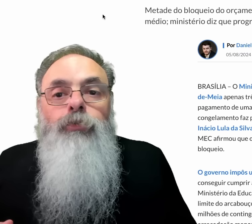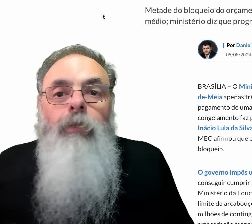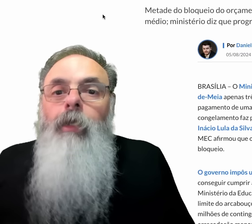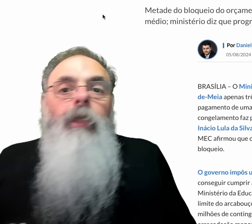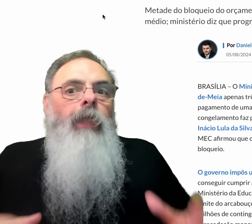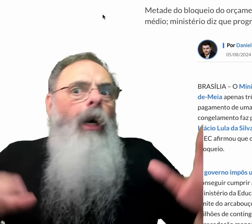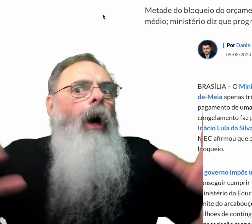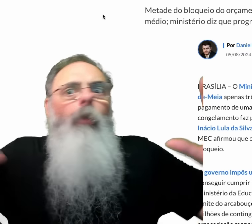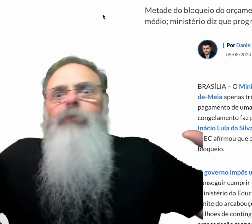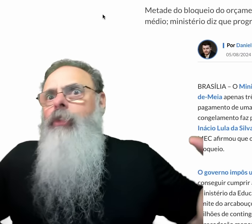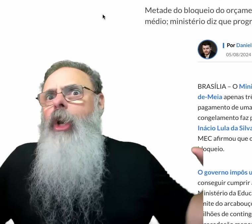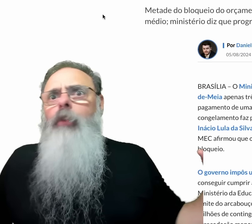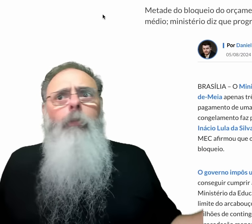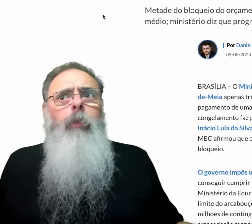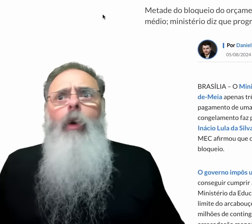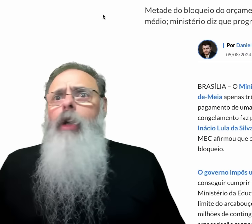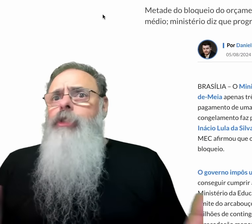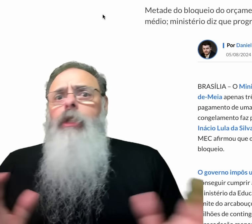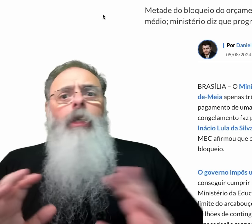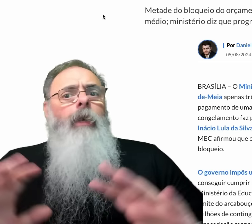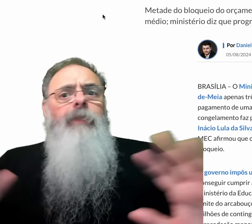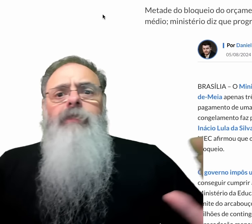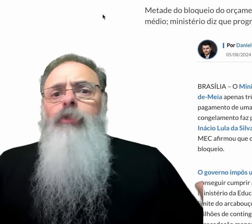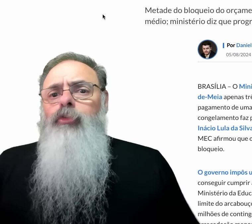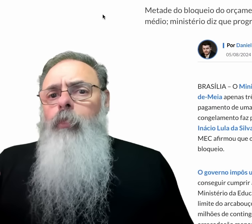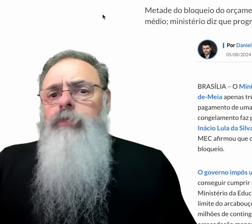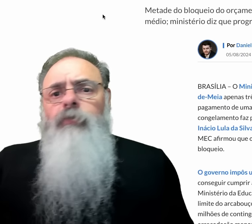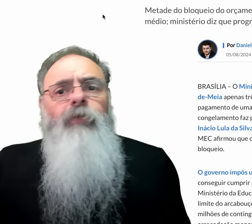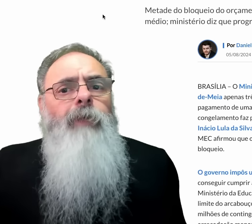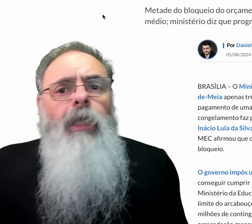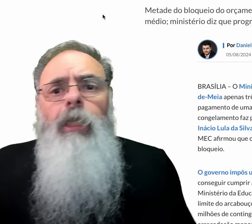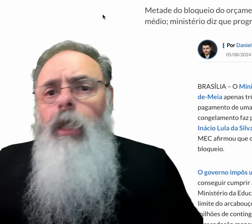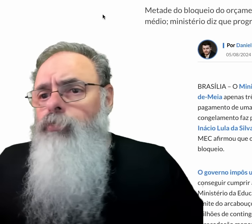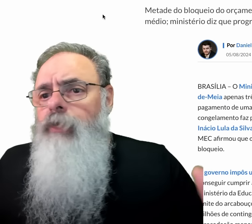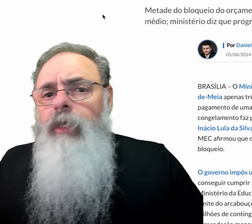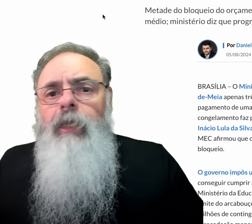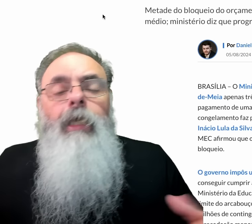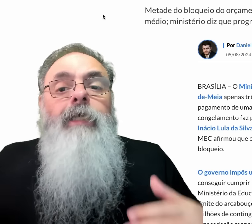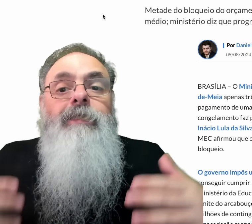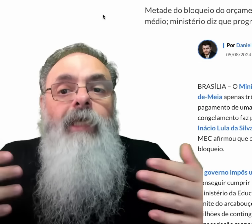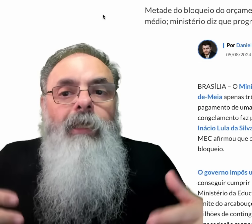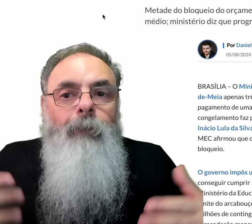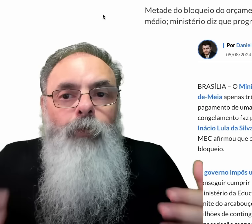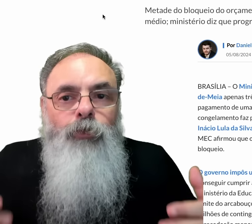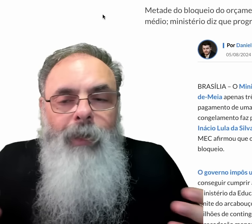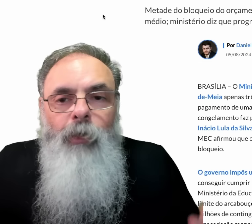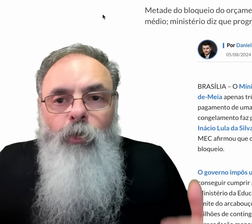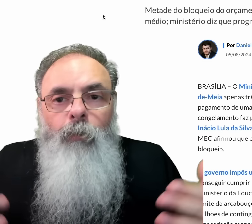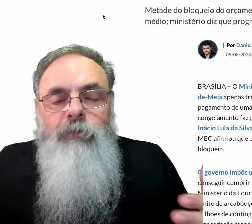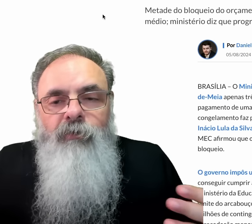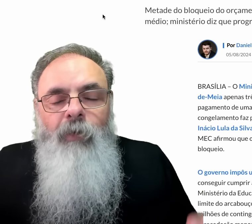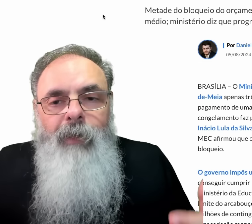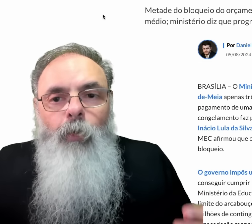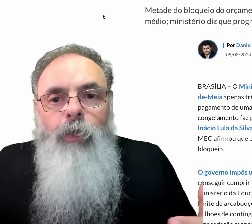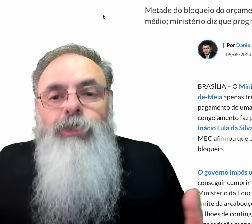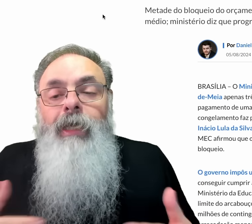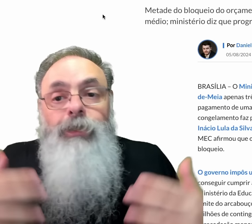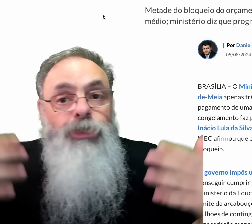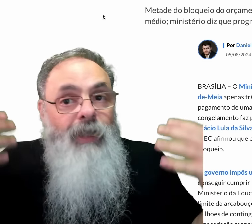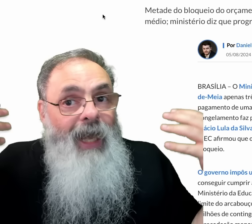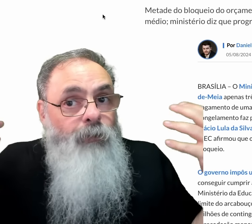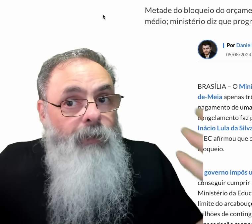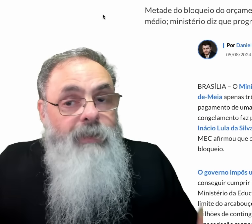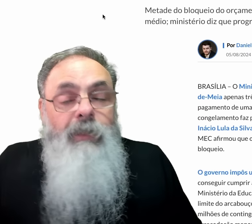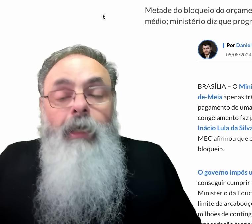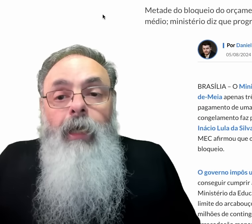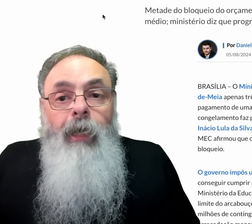imposto não pessoal não não pode preciso do bolsa família eu não sei que ela seria muito melhor o bolsa família hoje ele é